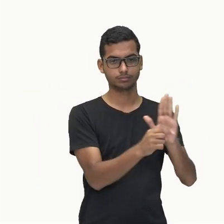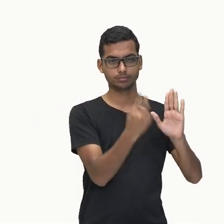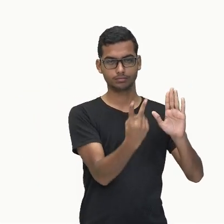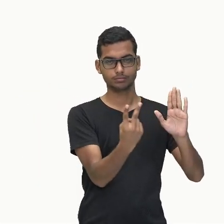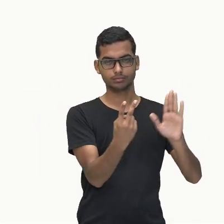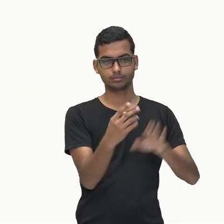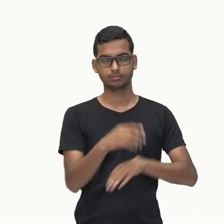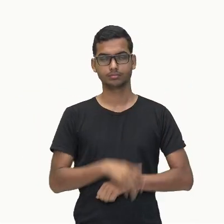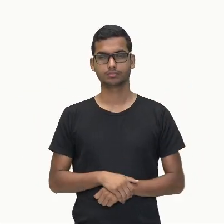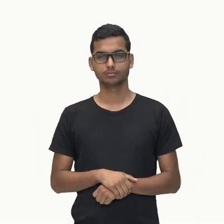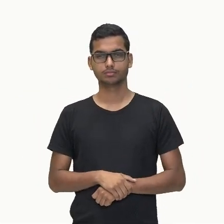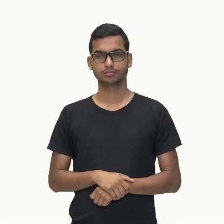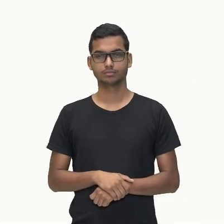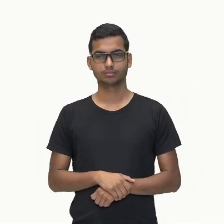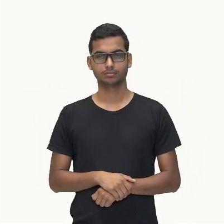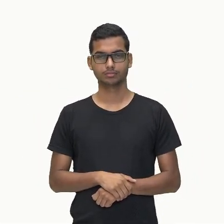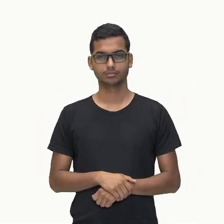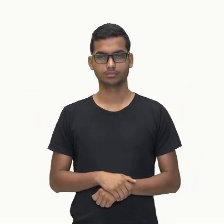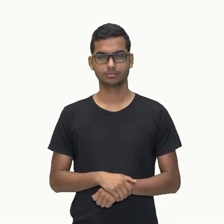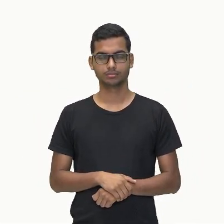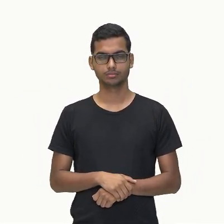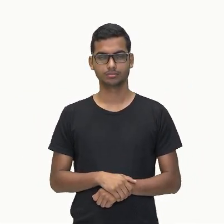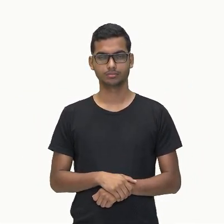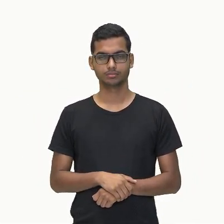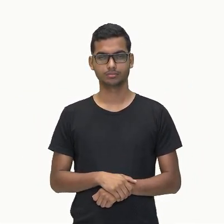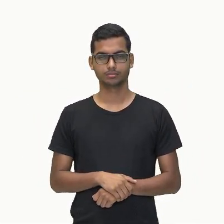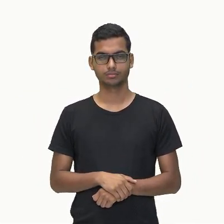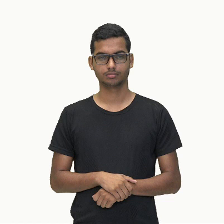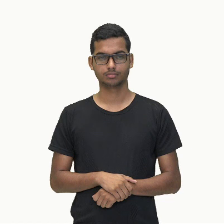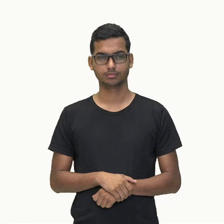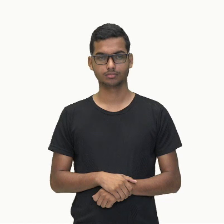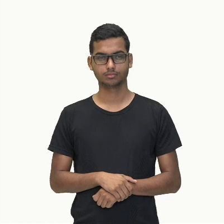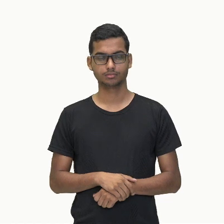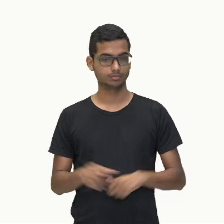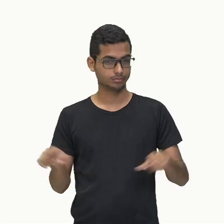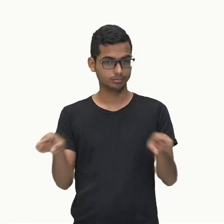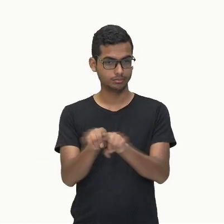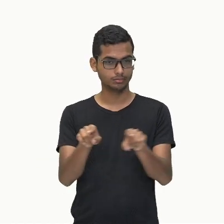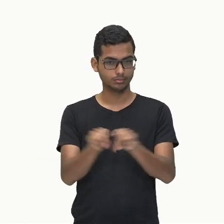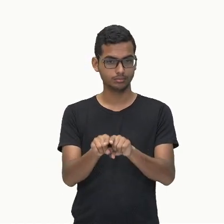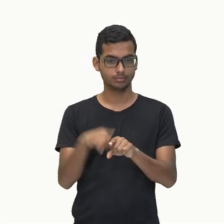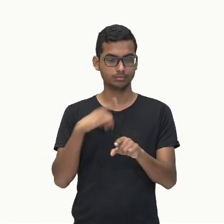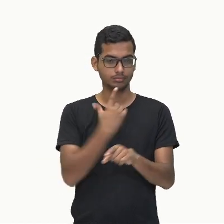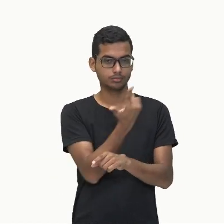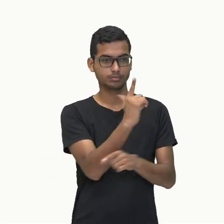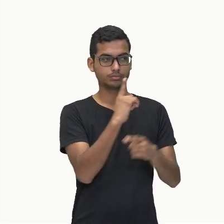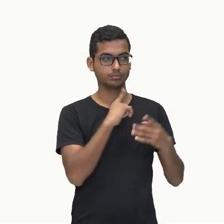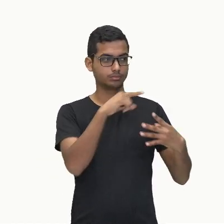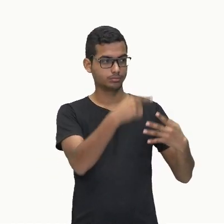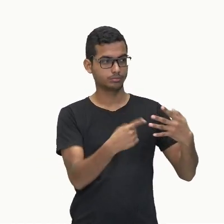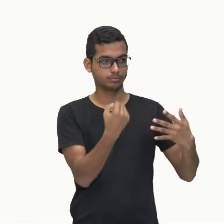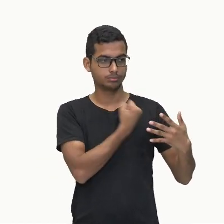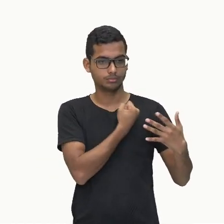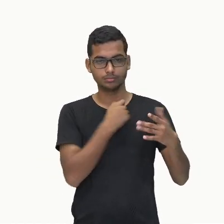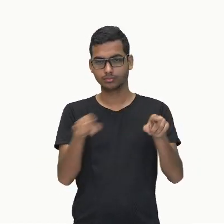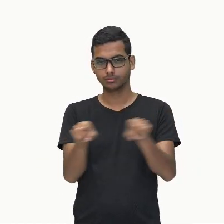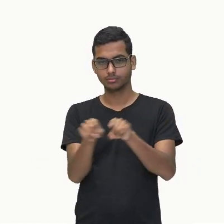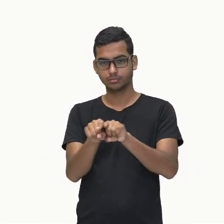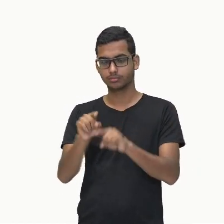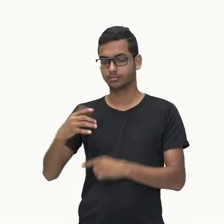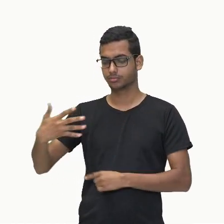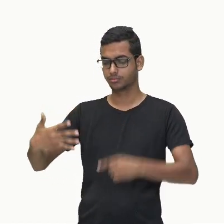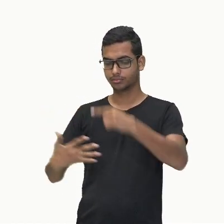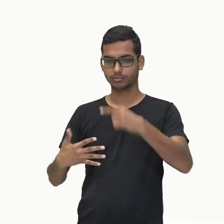B. E agora a gente vai fazer o mesmo para os demais elementos. Próximo elemento é